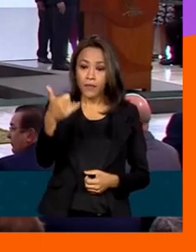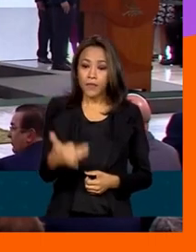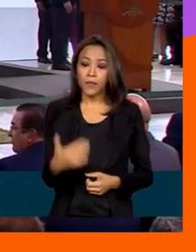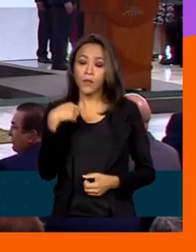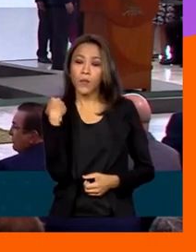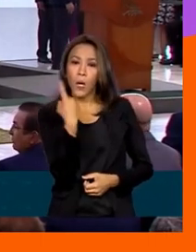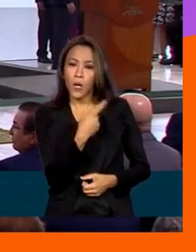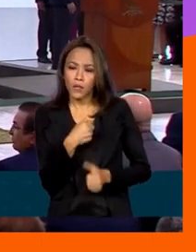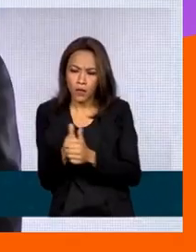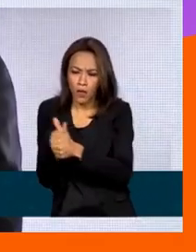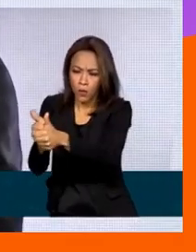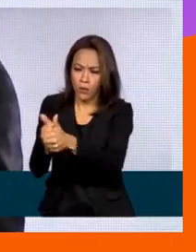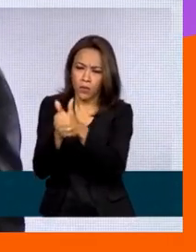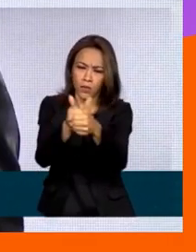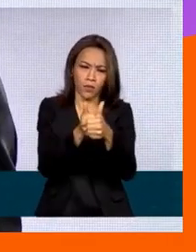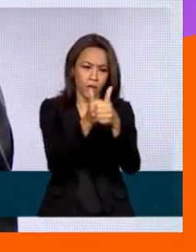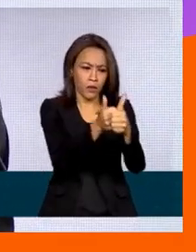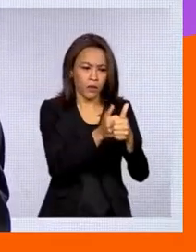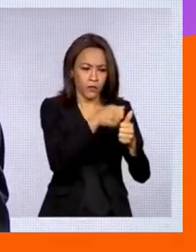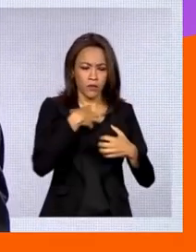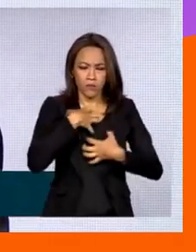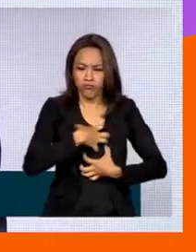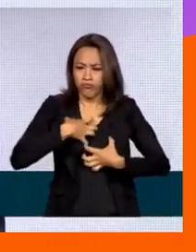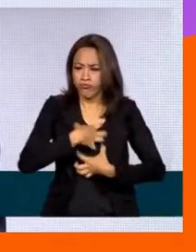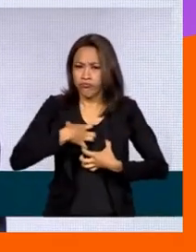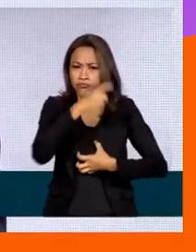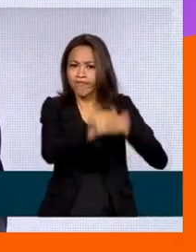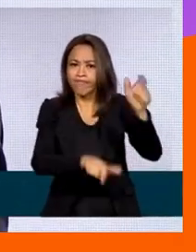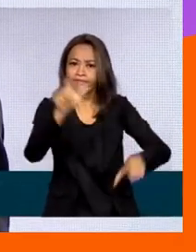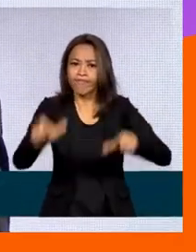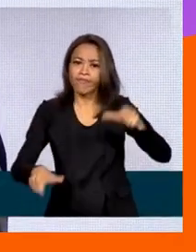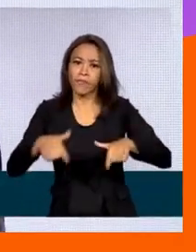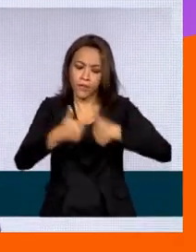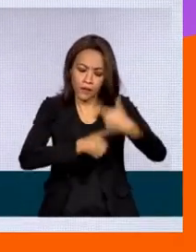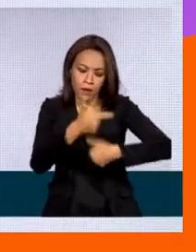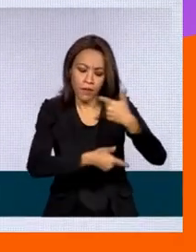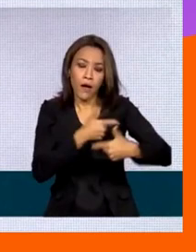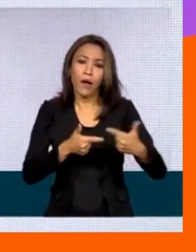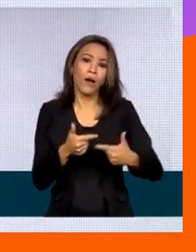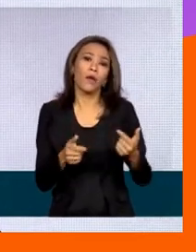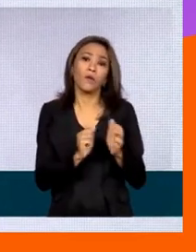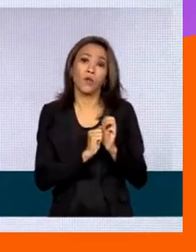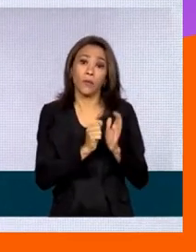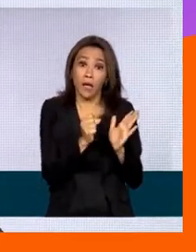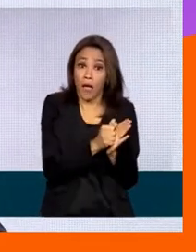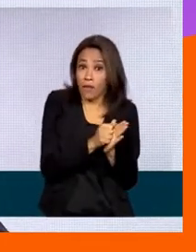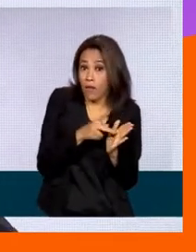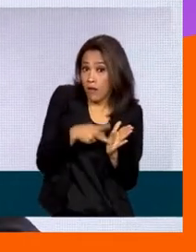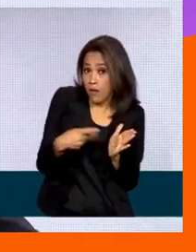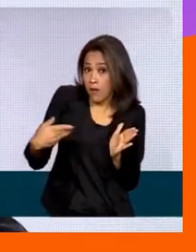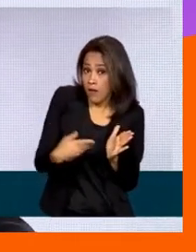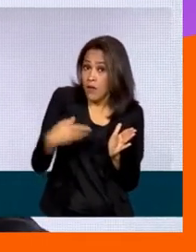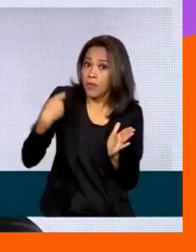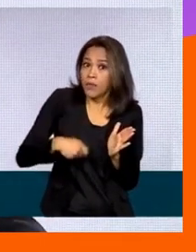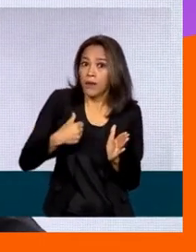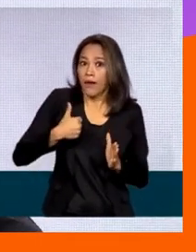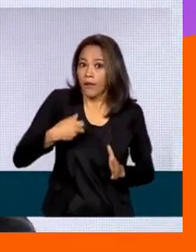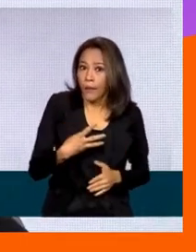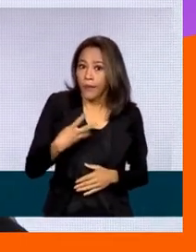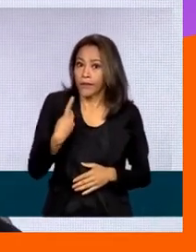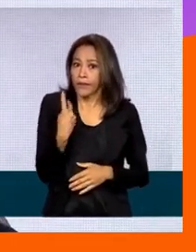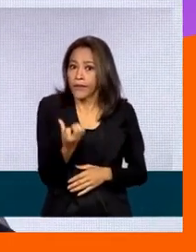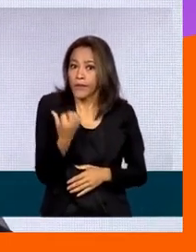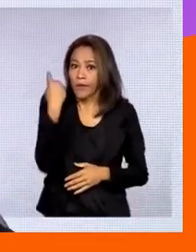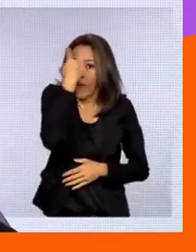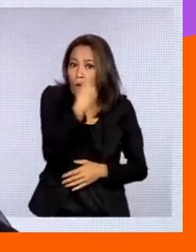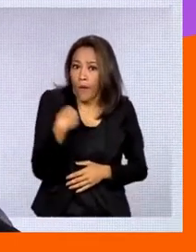angústia de trabalhadores trabalhadores aplicativos que muitas vezes tem que trabalhar 14 16 horas